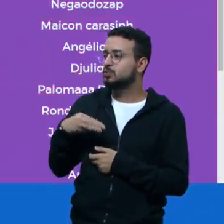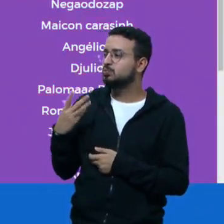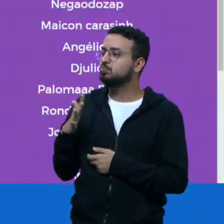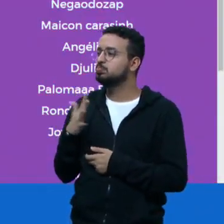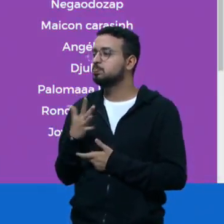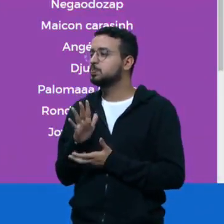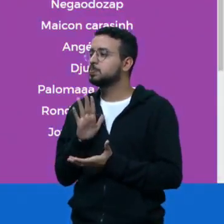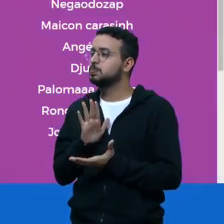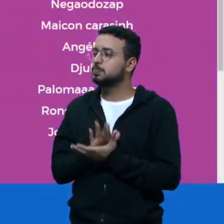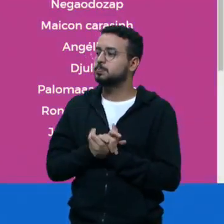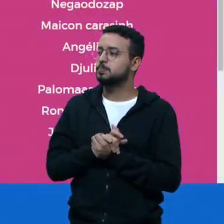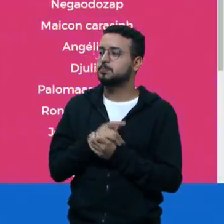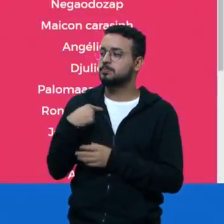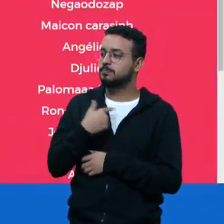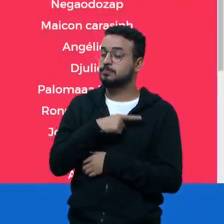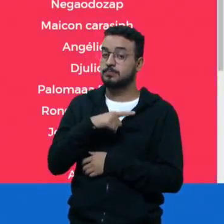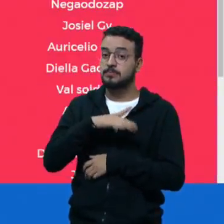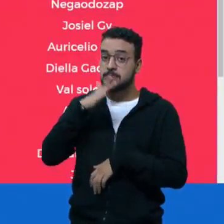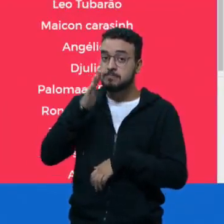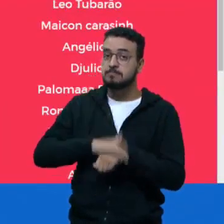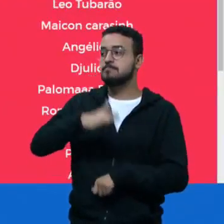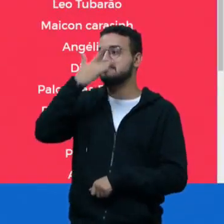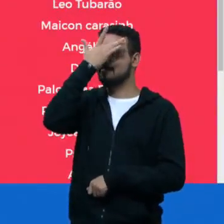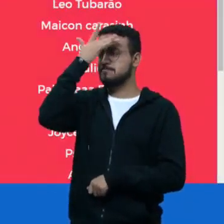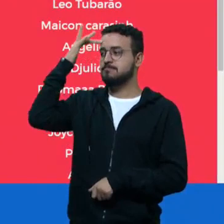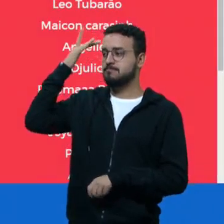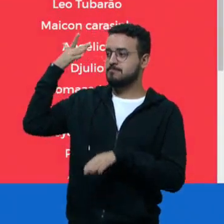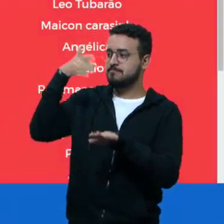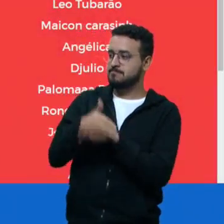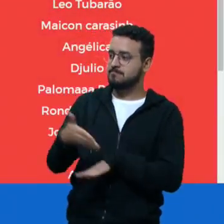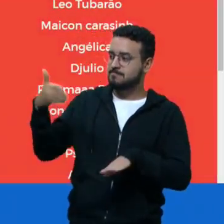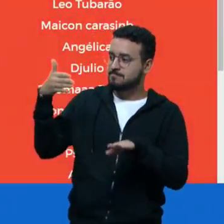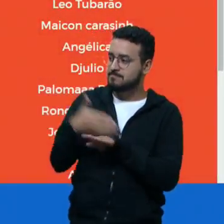para vocês, para a gente ter mais gente ainda participando.